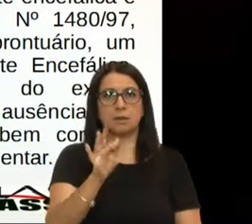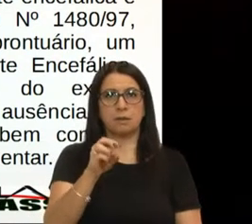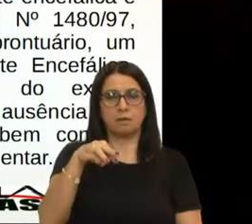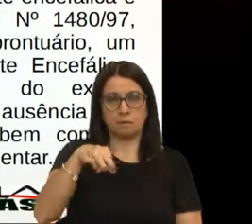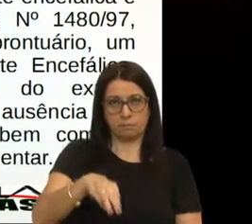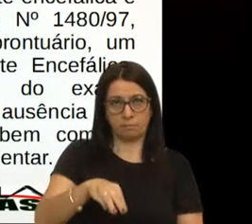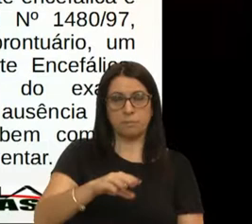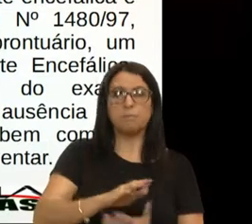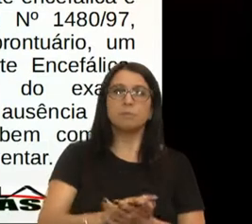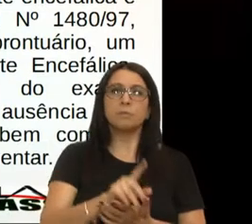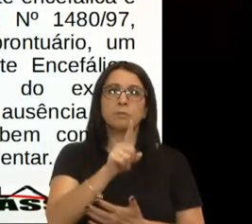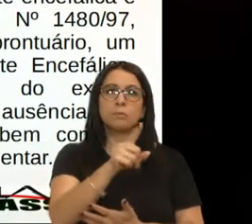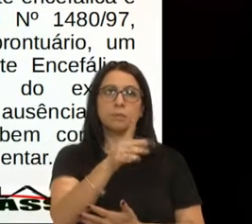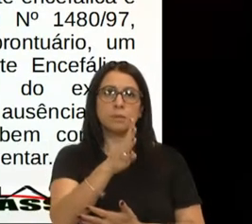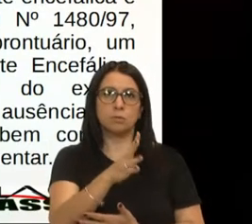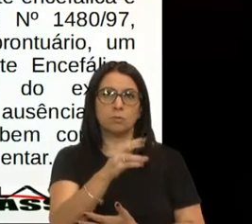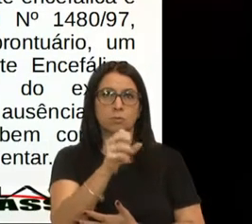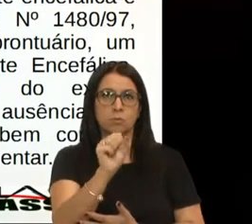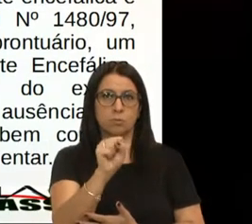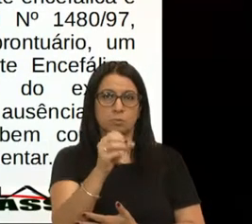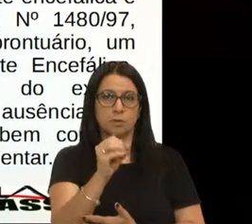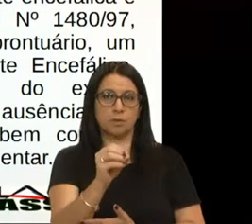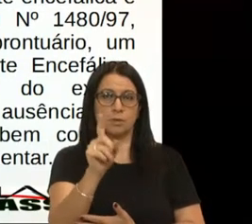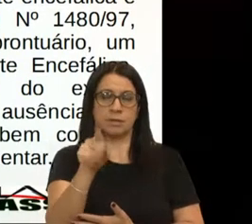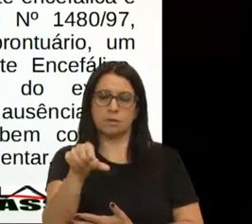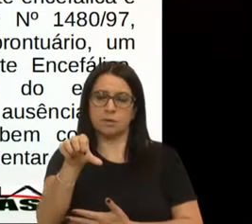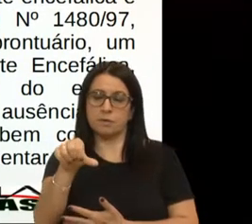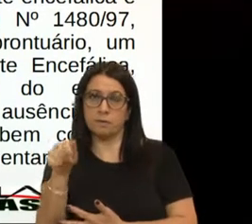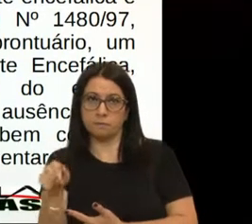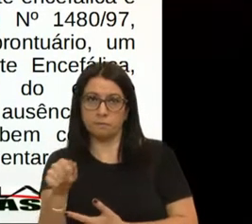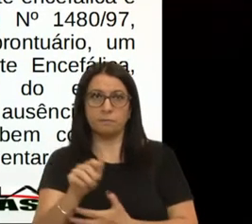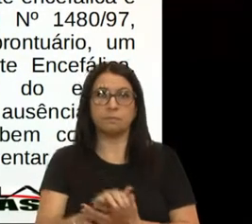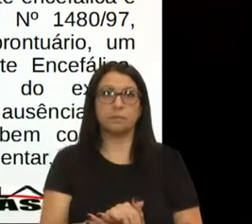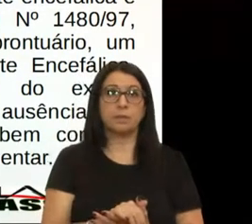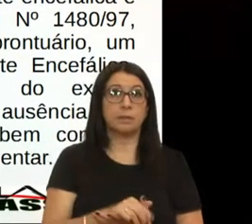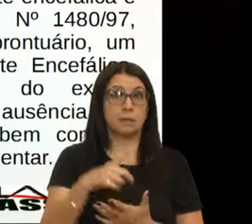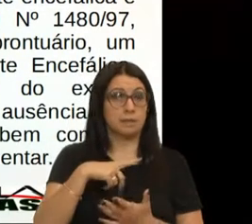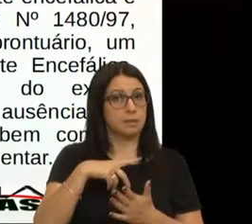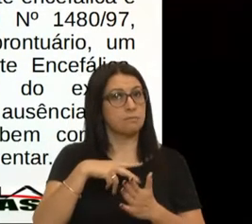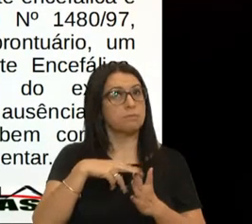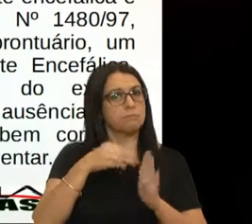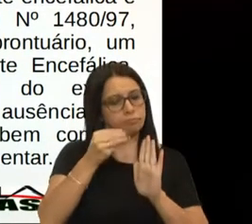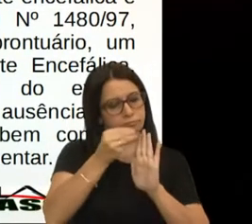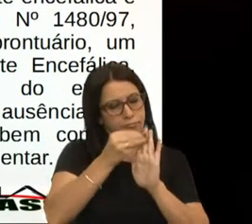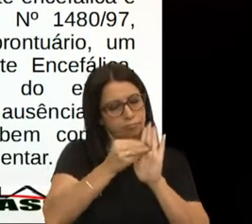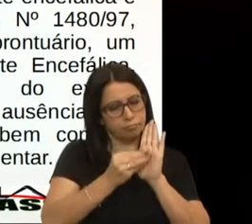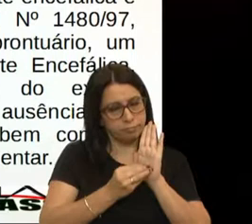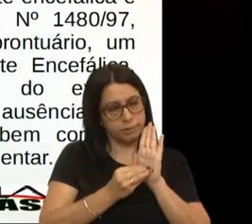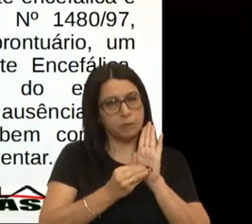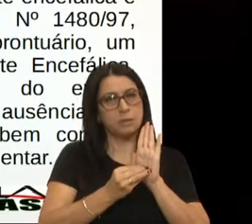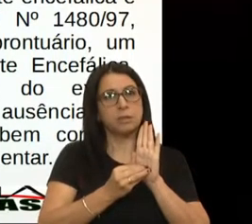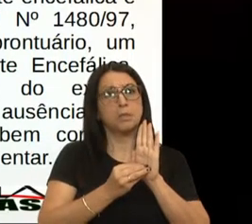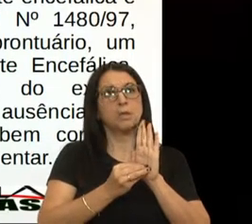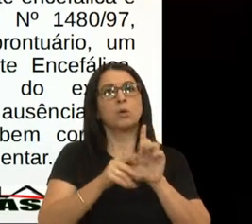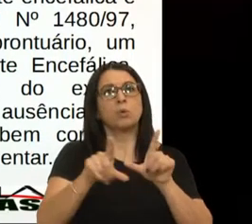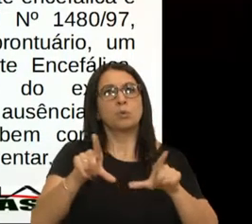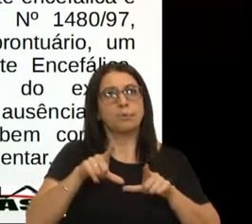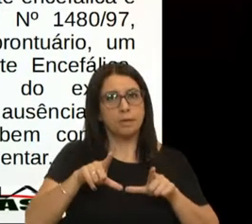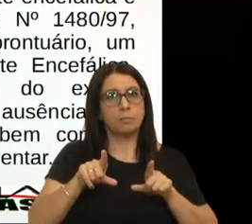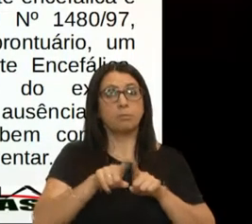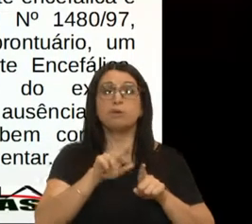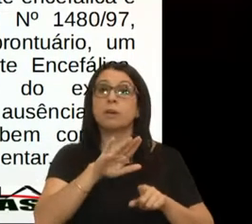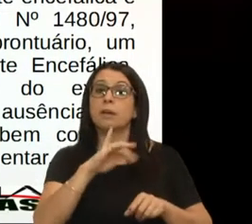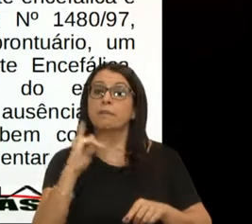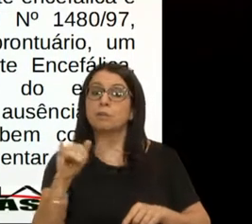de Medicina 1480 de 97, devendo ser registrado em prontuário um termo de declaração de